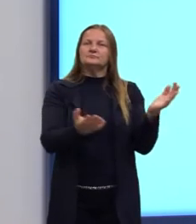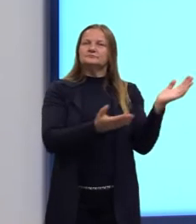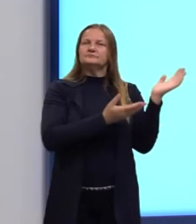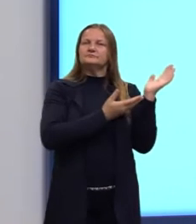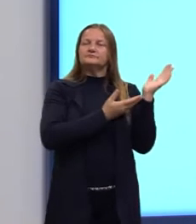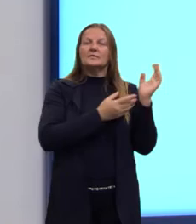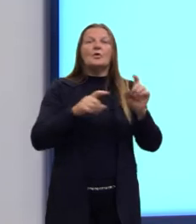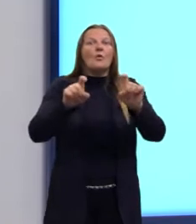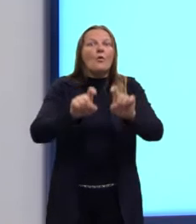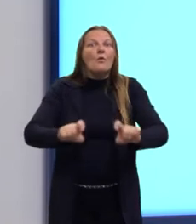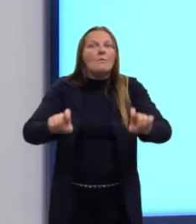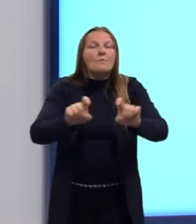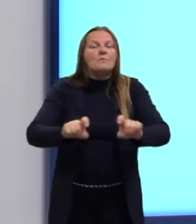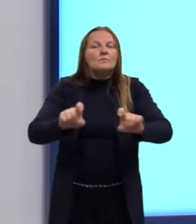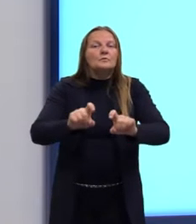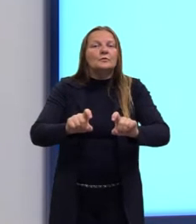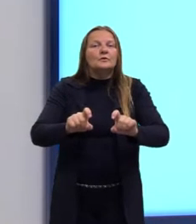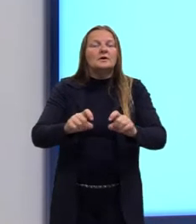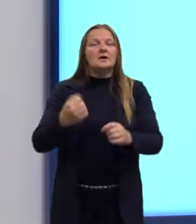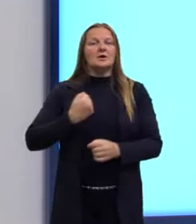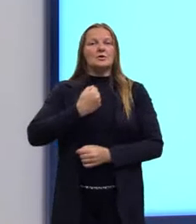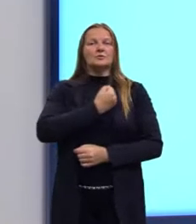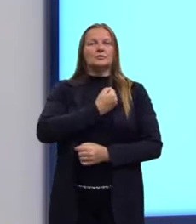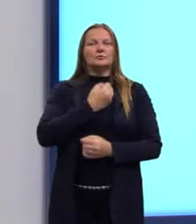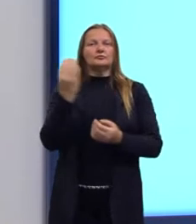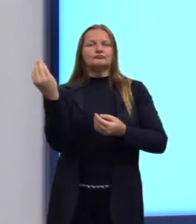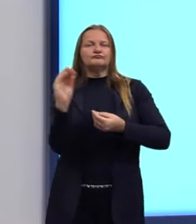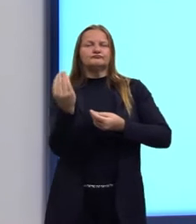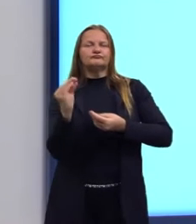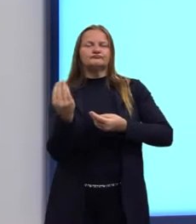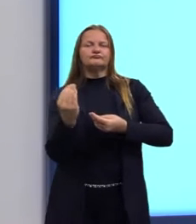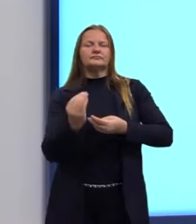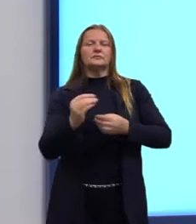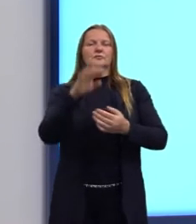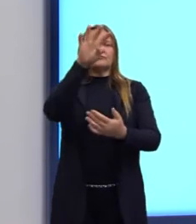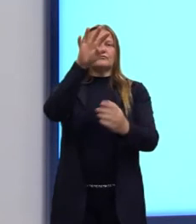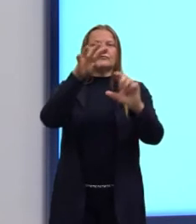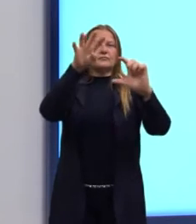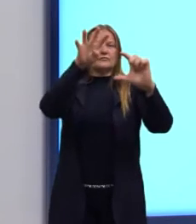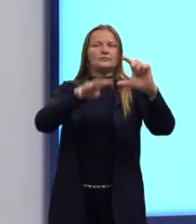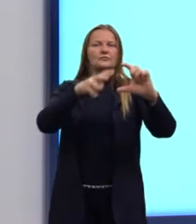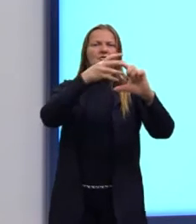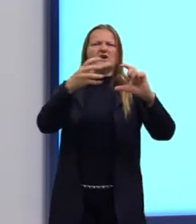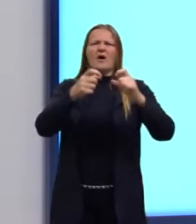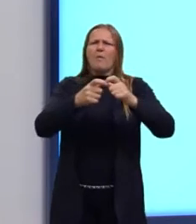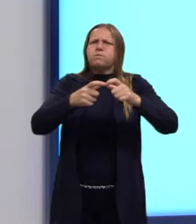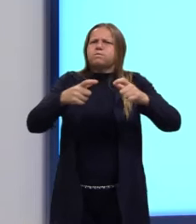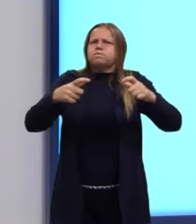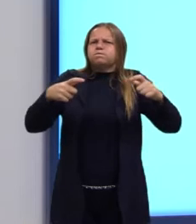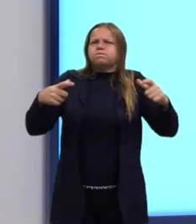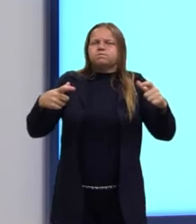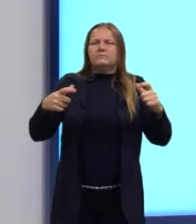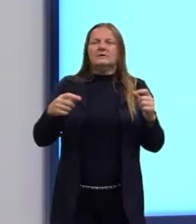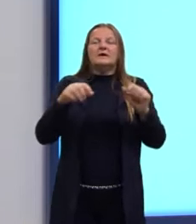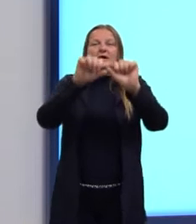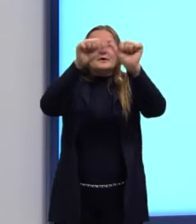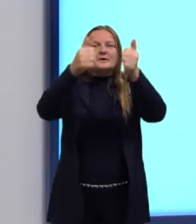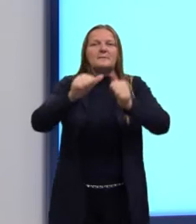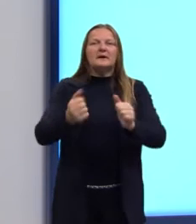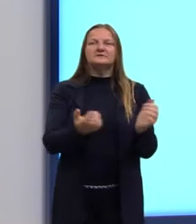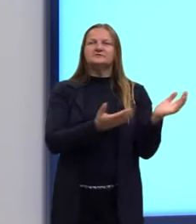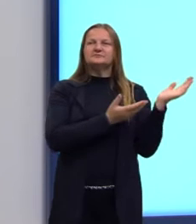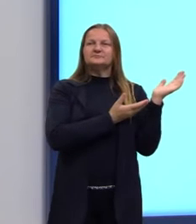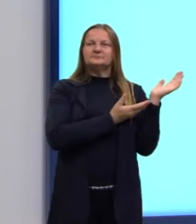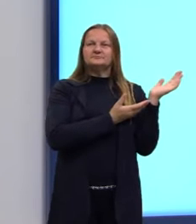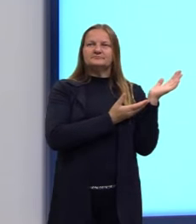os computadores processam os números armazenados em matrizes enormes aqui na imagem eu trouxe até